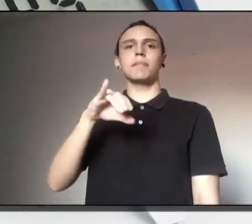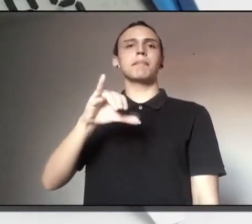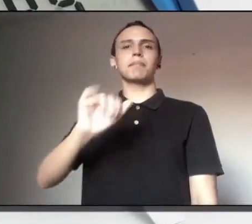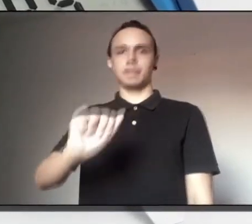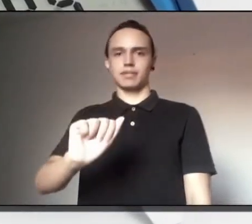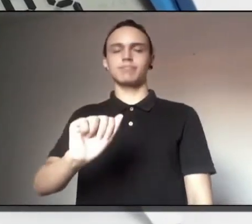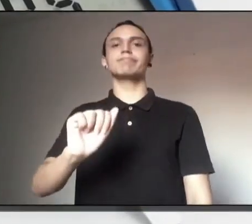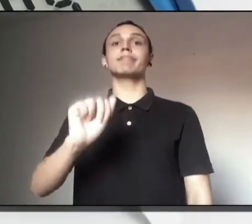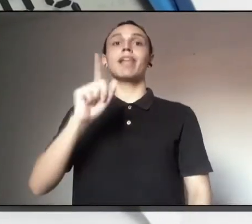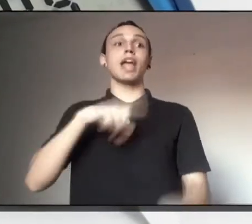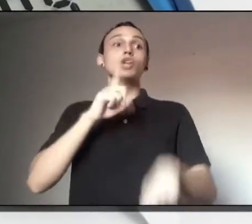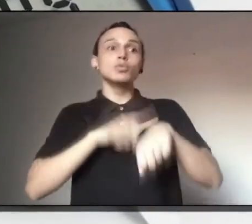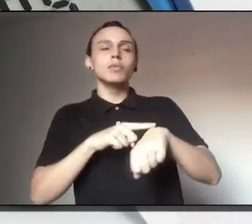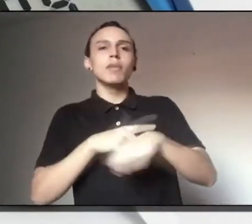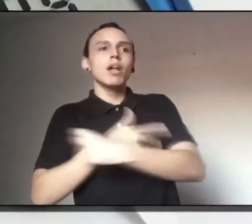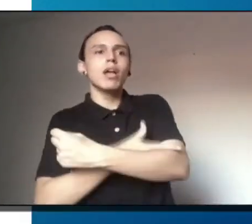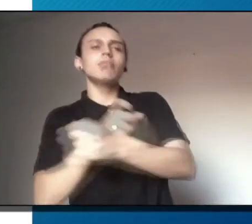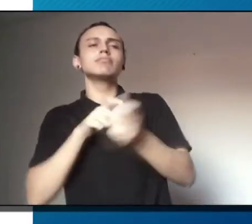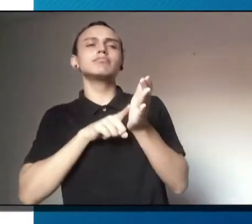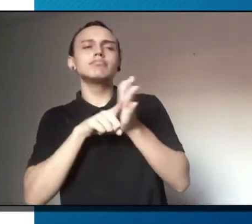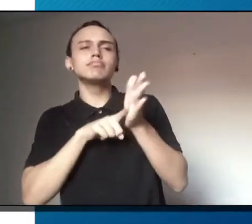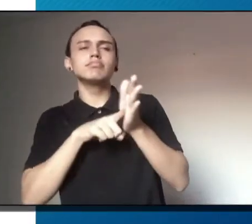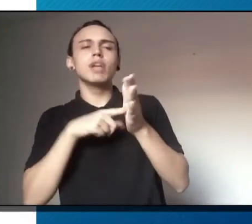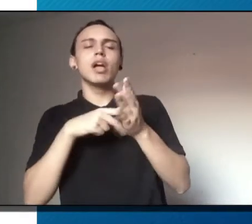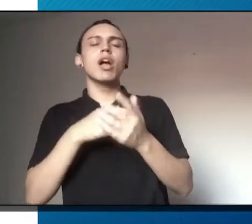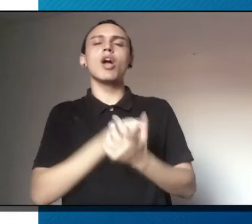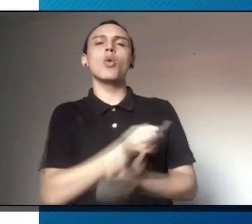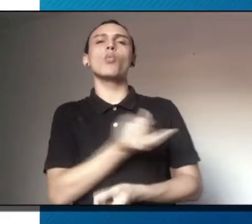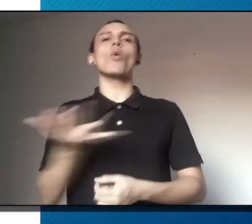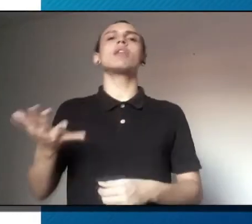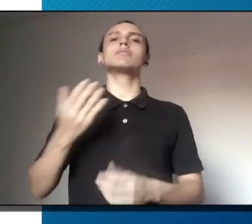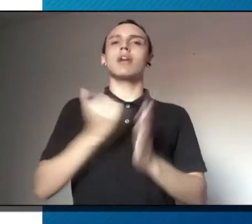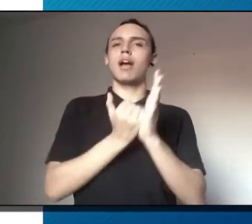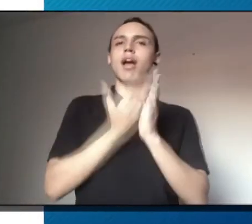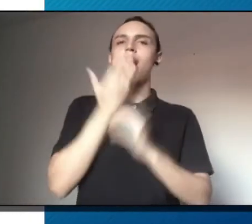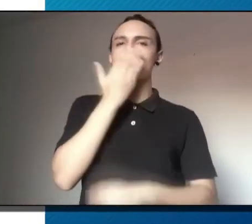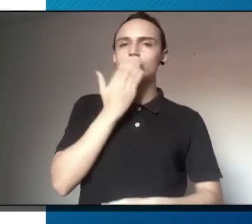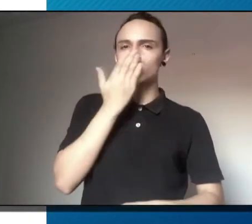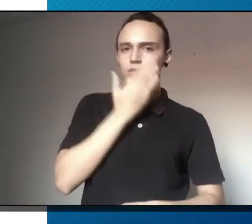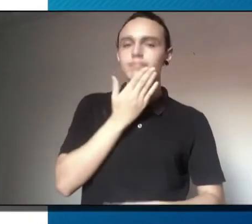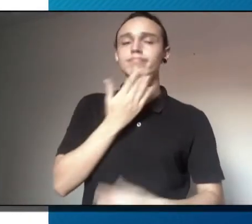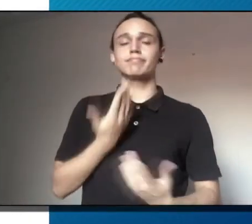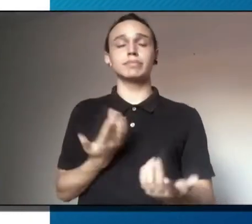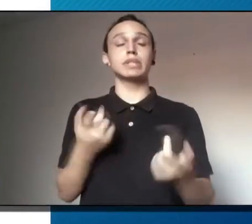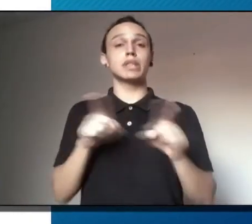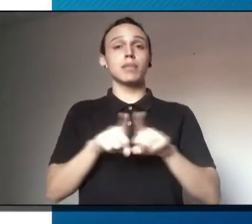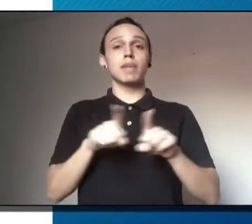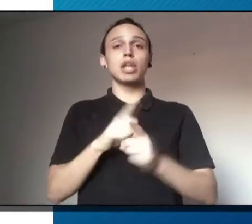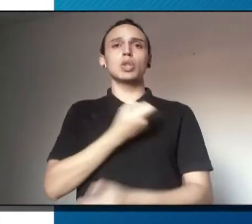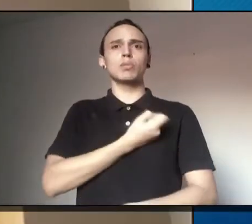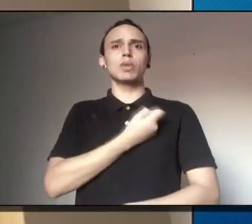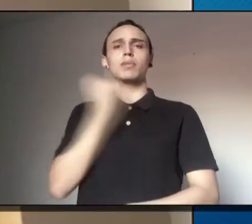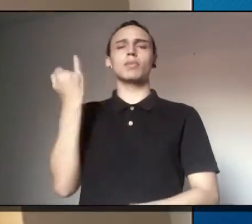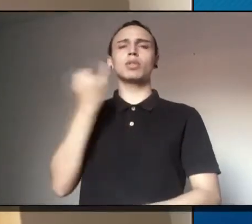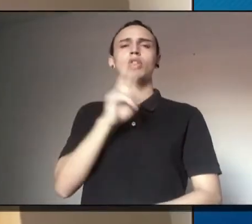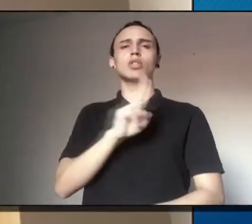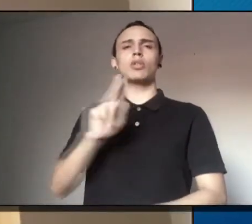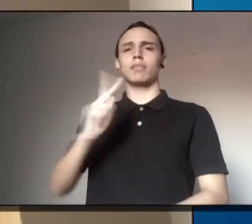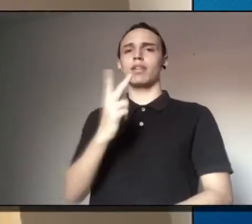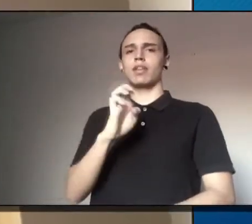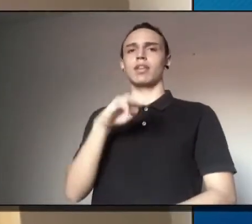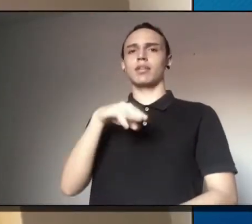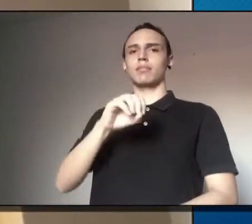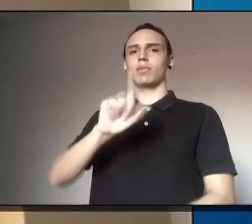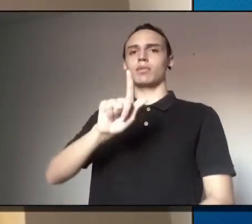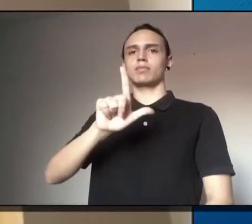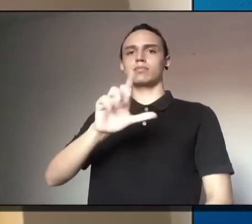naquele momento quanto está o açúcar. Uma outra taxa muito importante é chamada de hemoglobina glicada. A hemoglobina glicada é